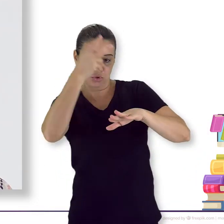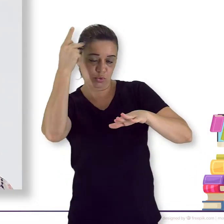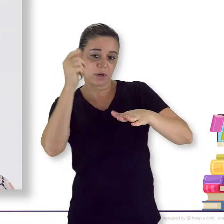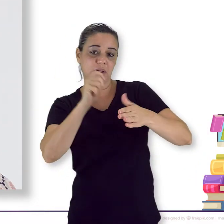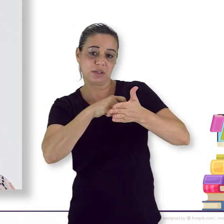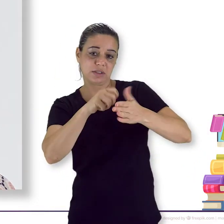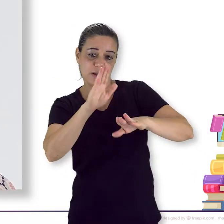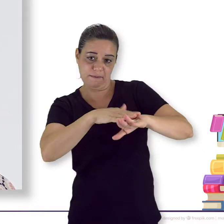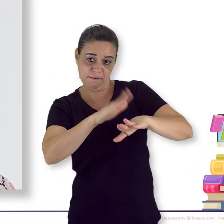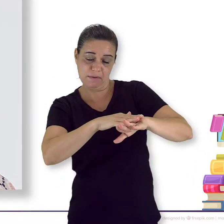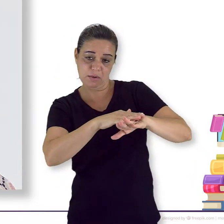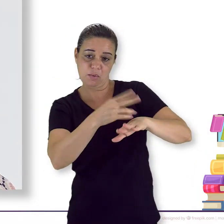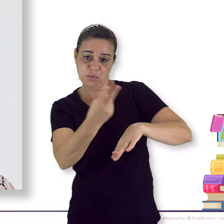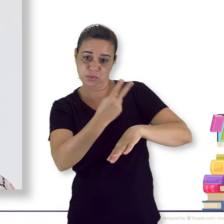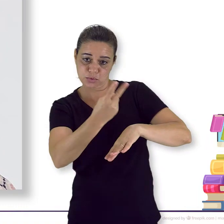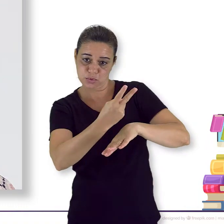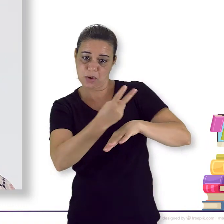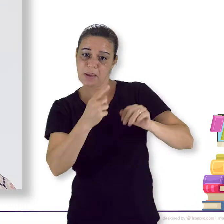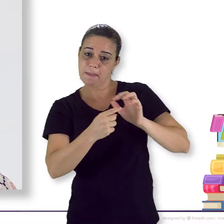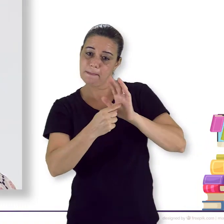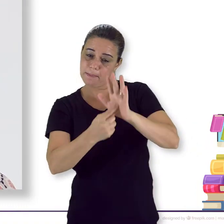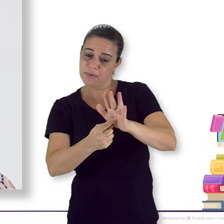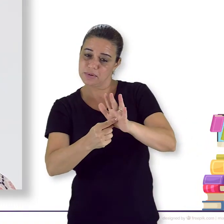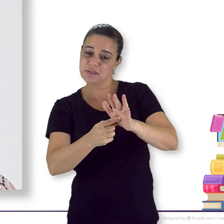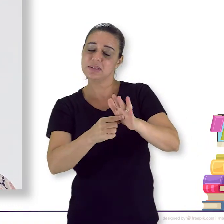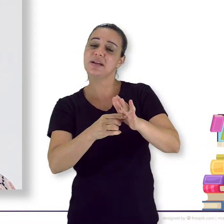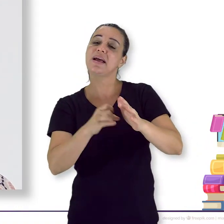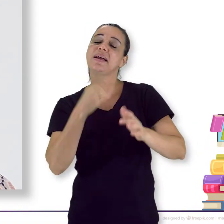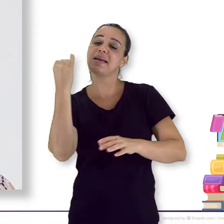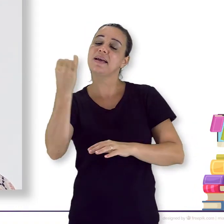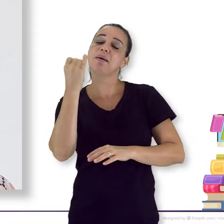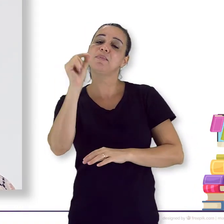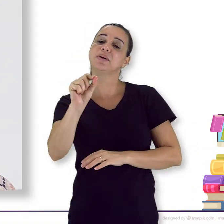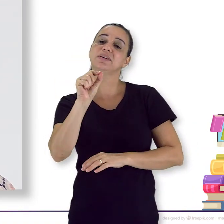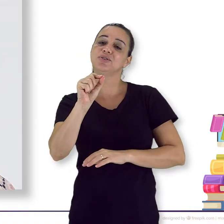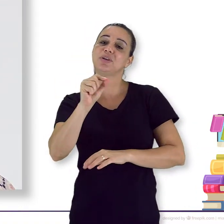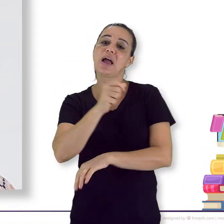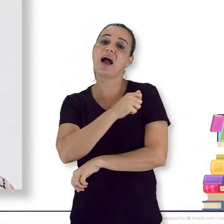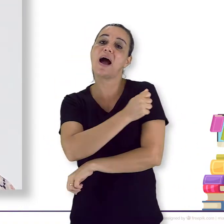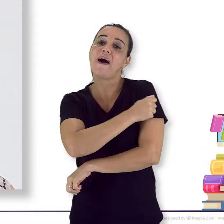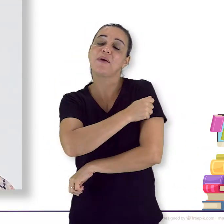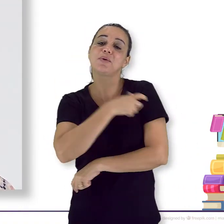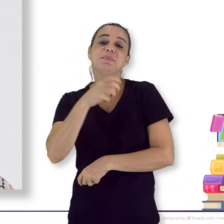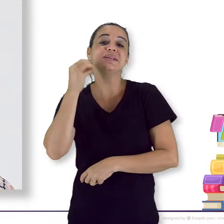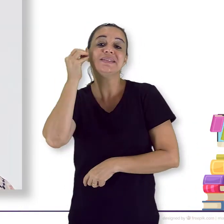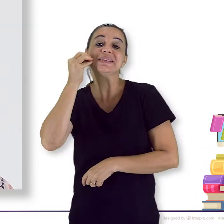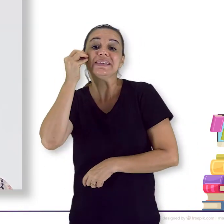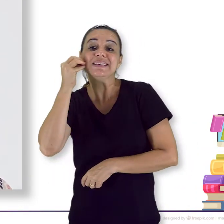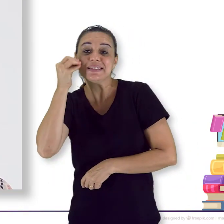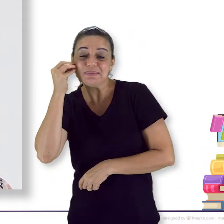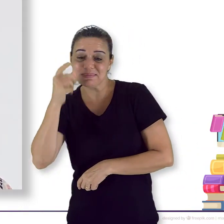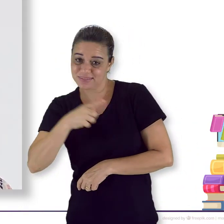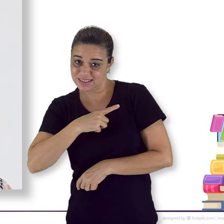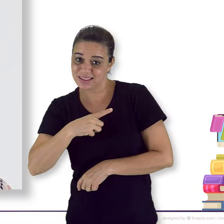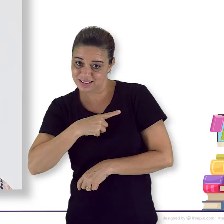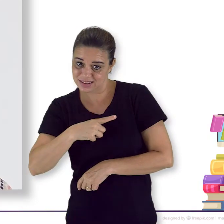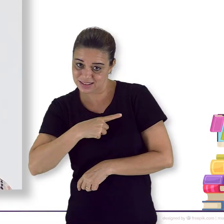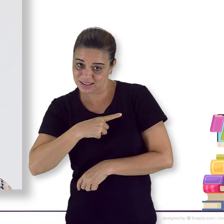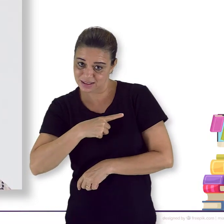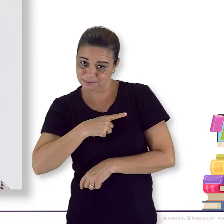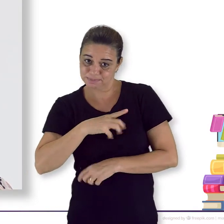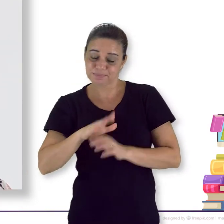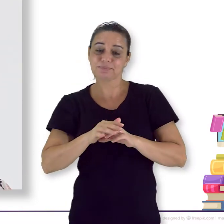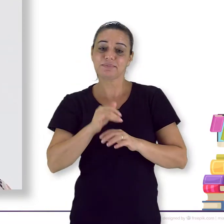socio-interacionismo, que os alunos vão a campo, que eles tenham momentos de experimentação daquilo que eles estão